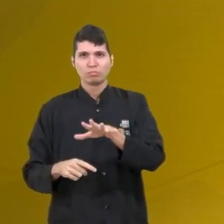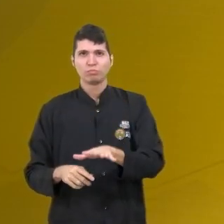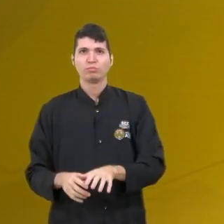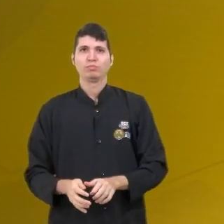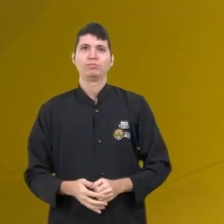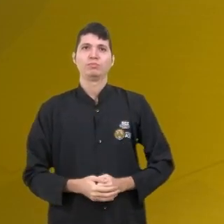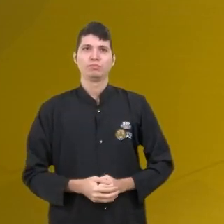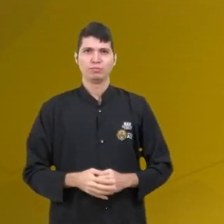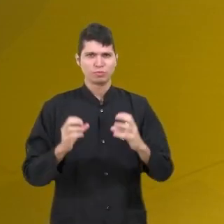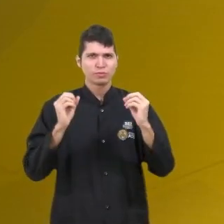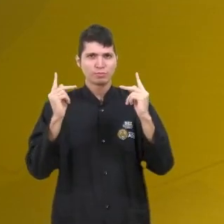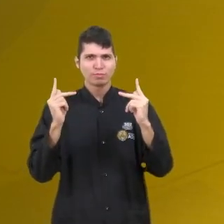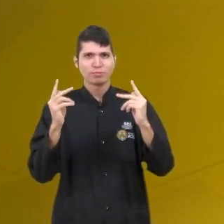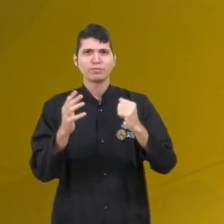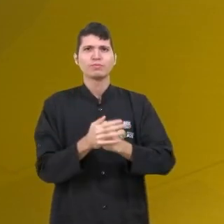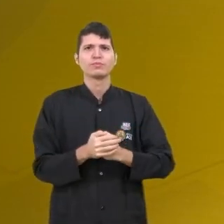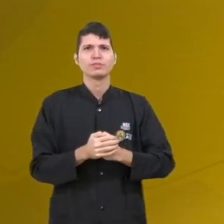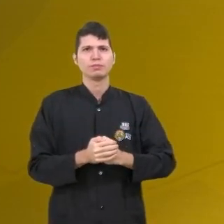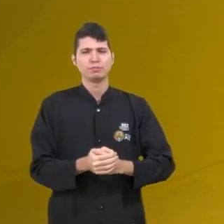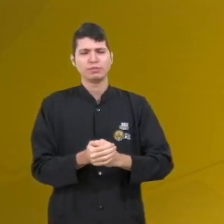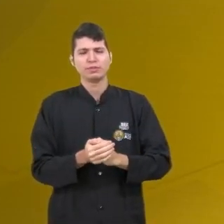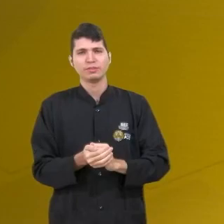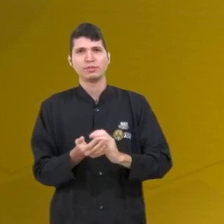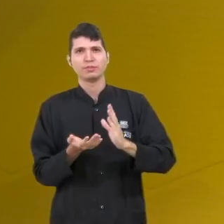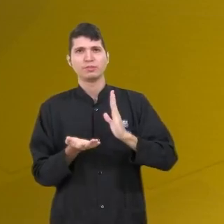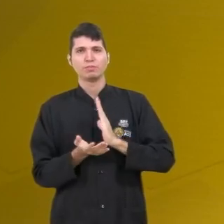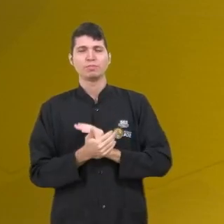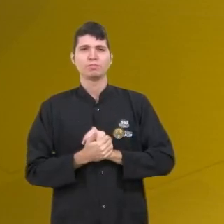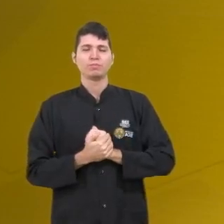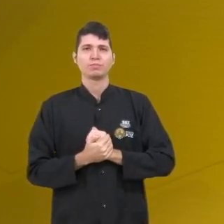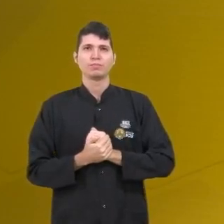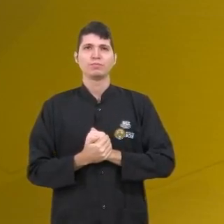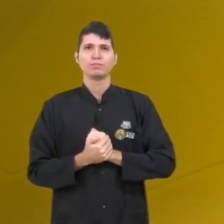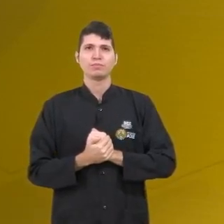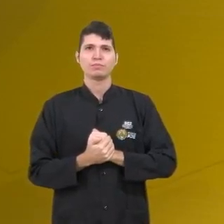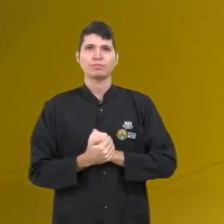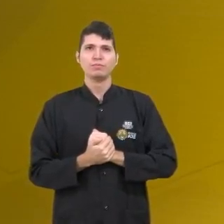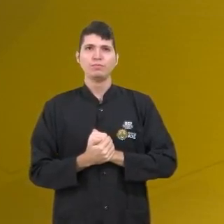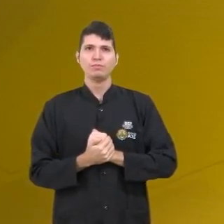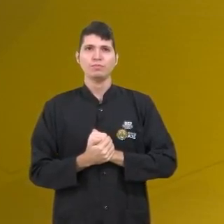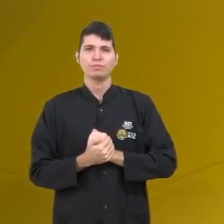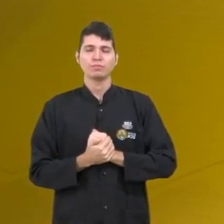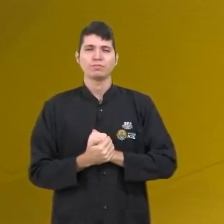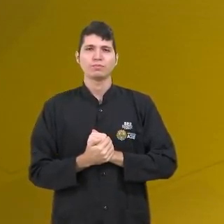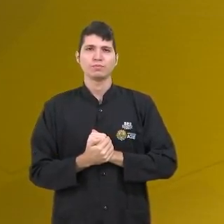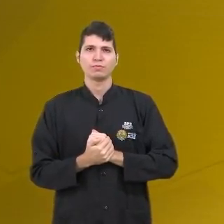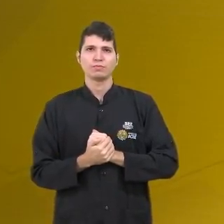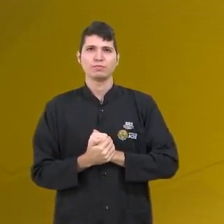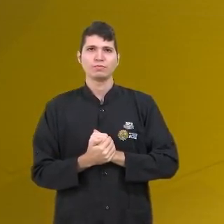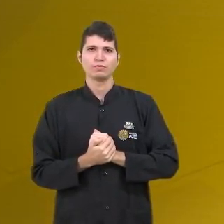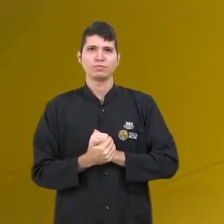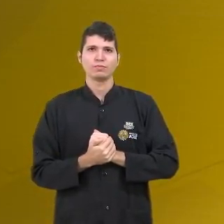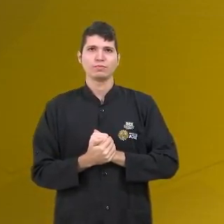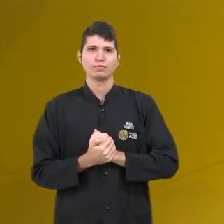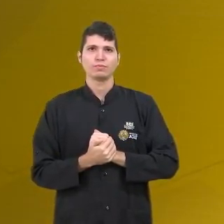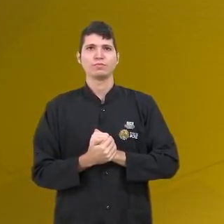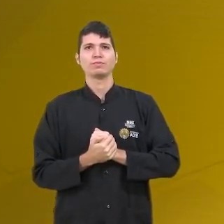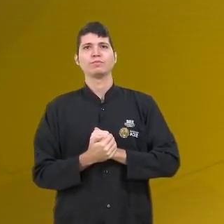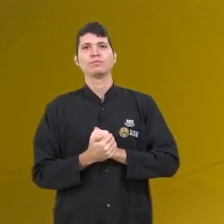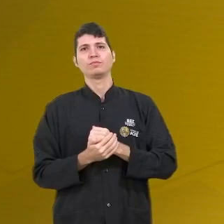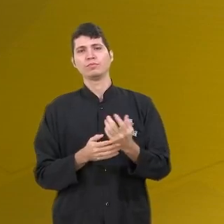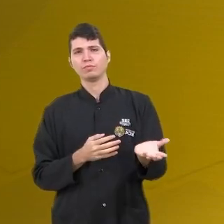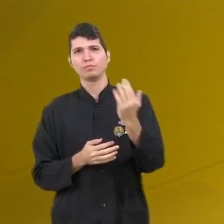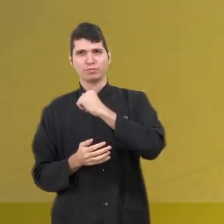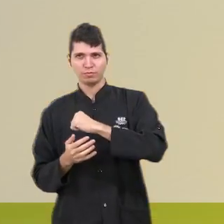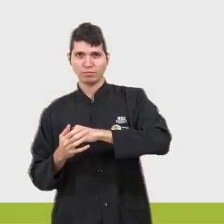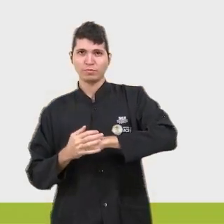gente começar a nossa aula lembrando de algumas situações. Então, vamos para o início.